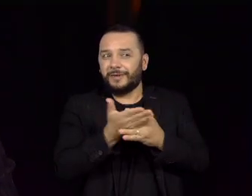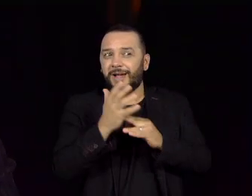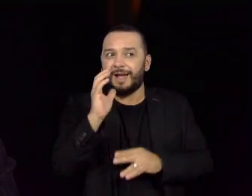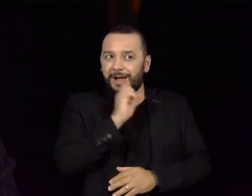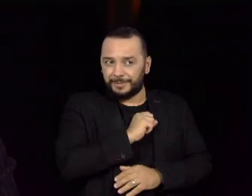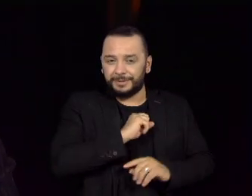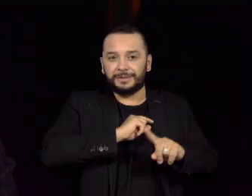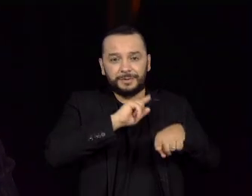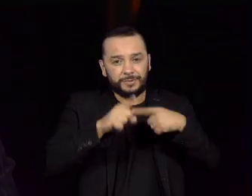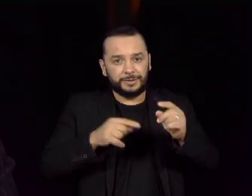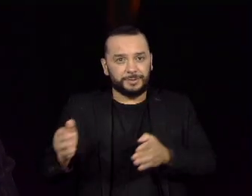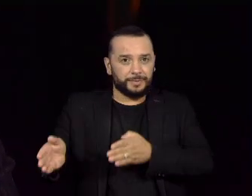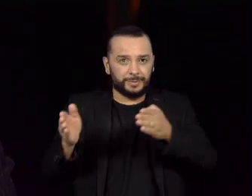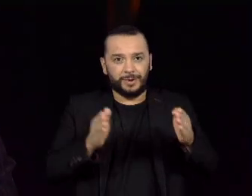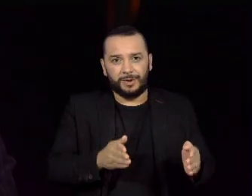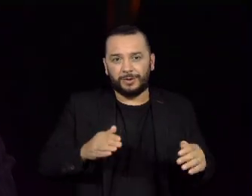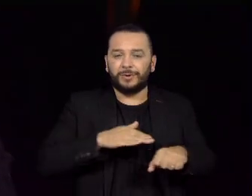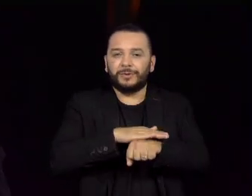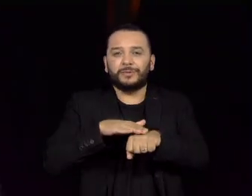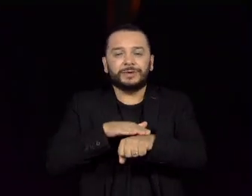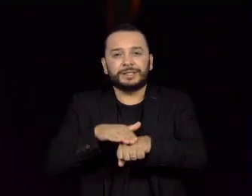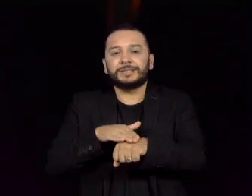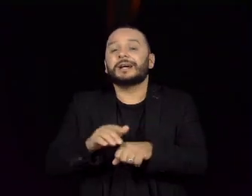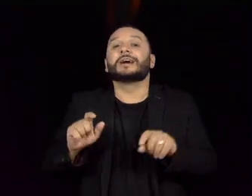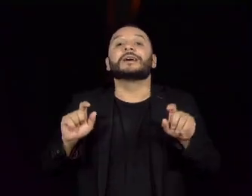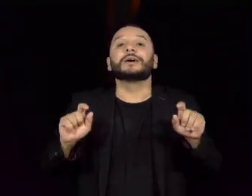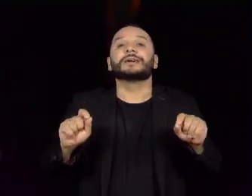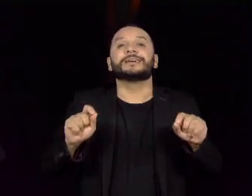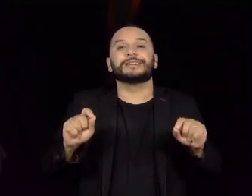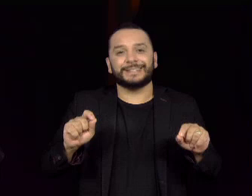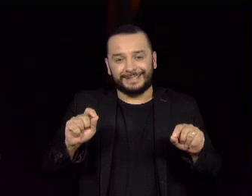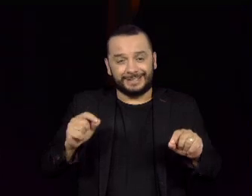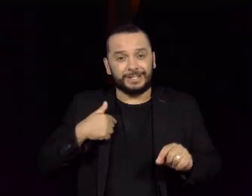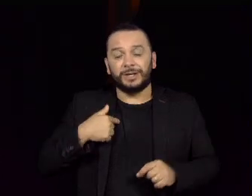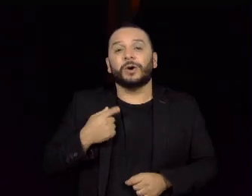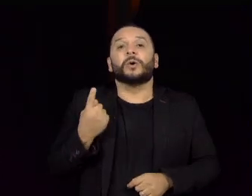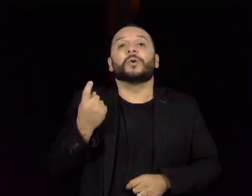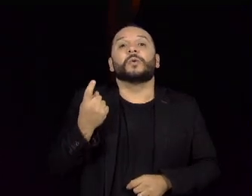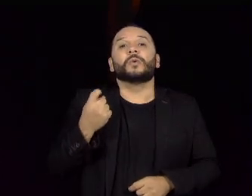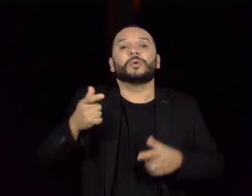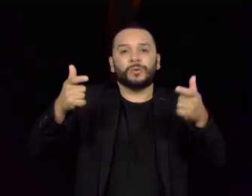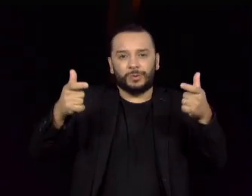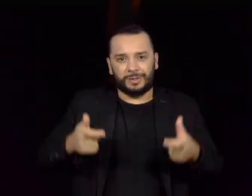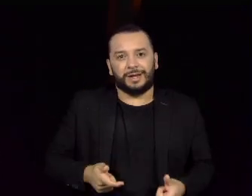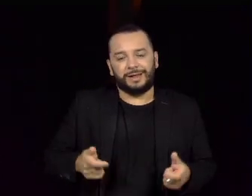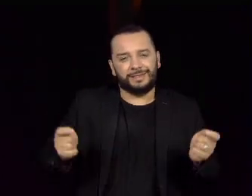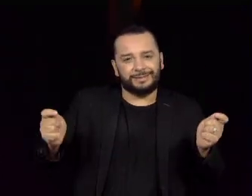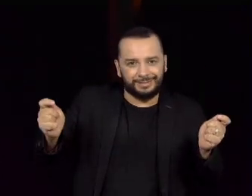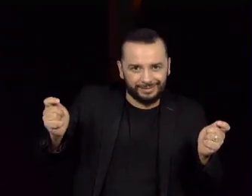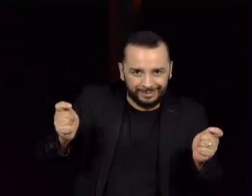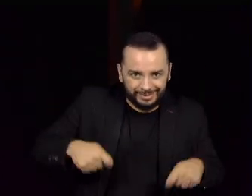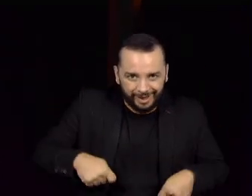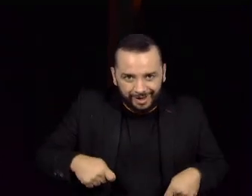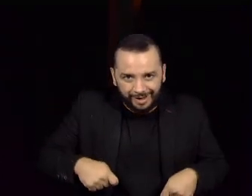porque no próximo bloco nós vamos para o único lugar onde sempre resta alguma possibilidade, o